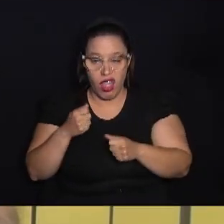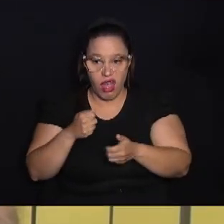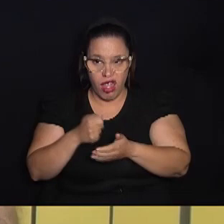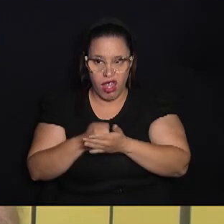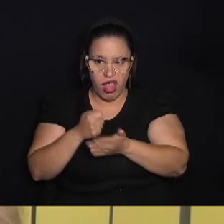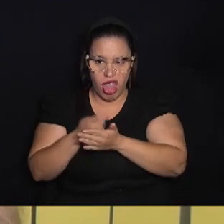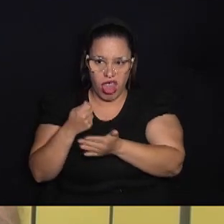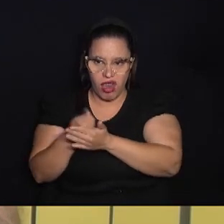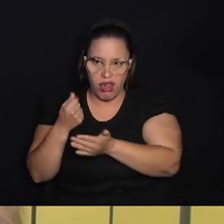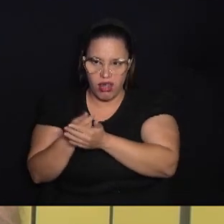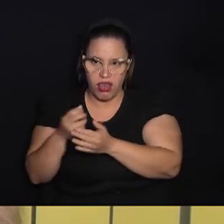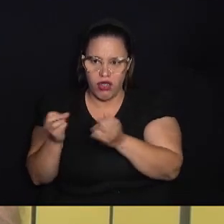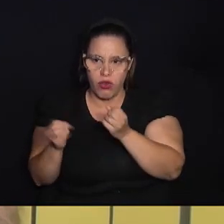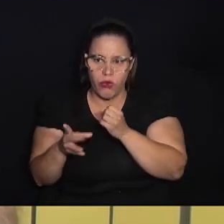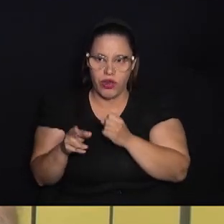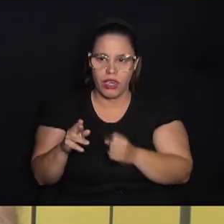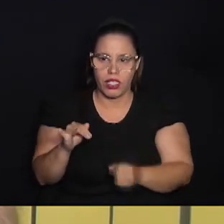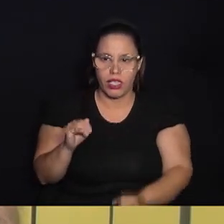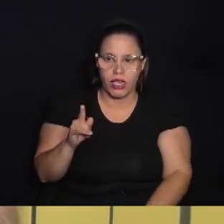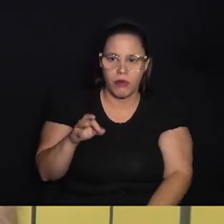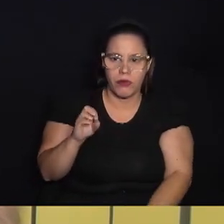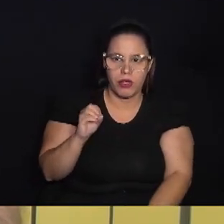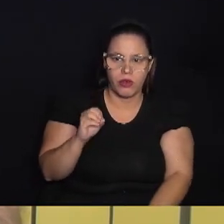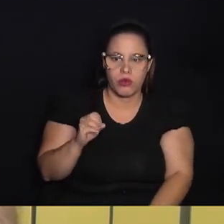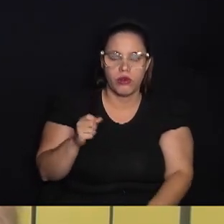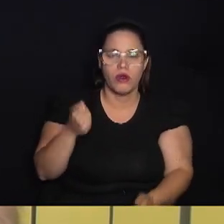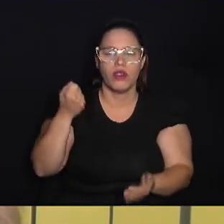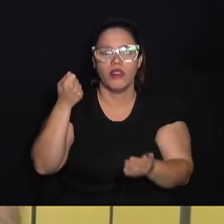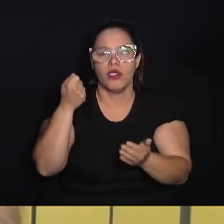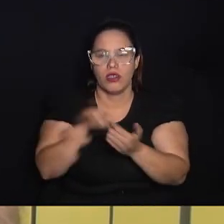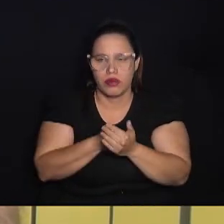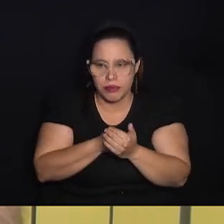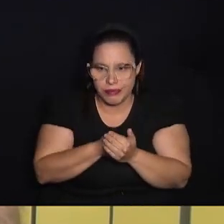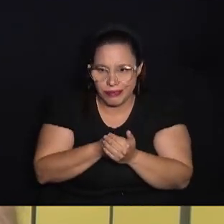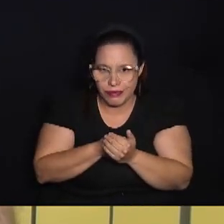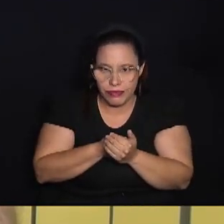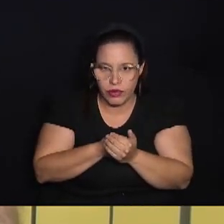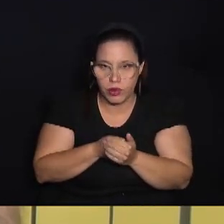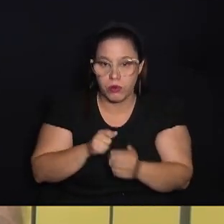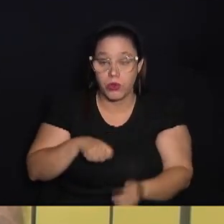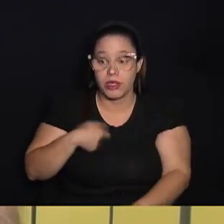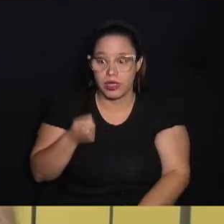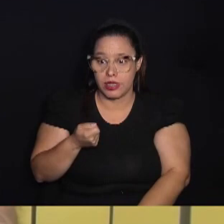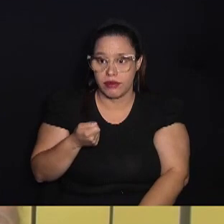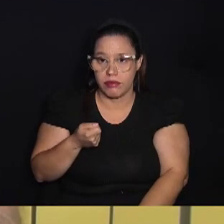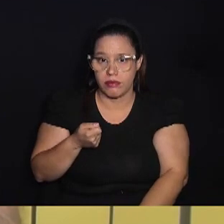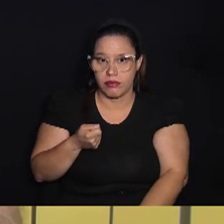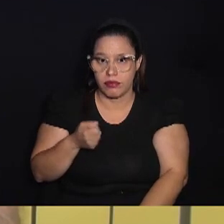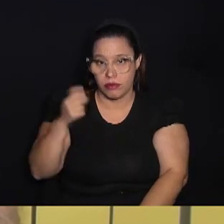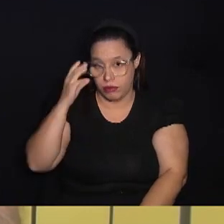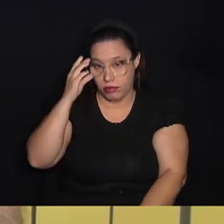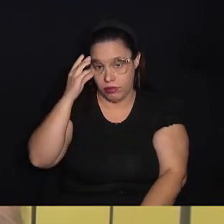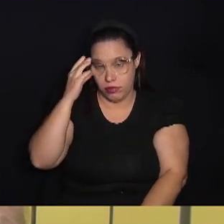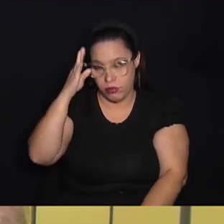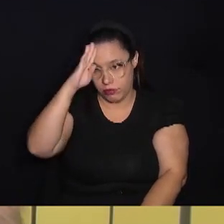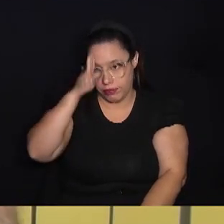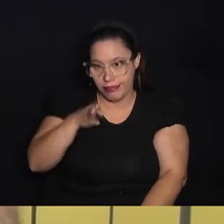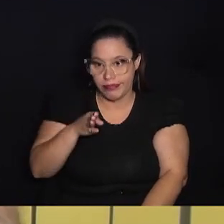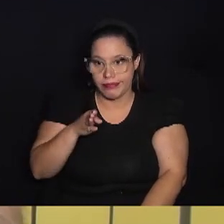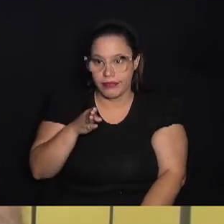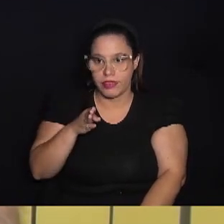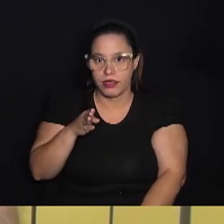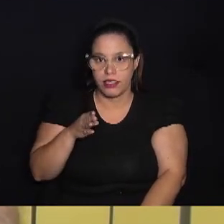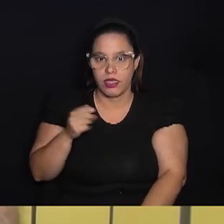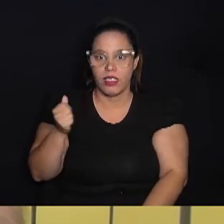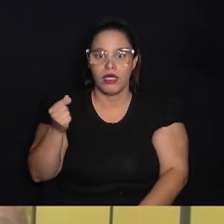financiamento Exatamente porque a gente quer convencer as pessoas a fazerem por si não precisa pagar porque a gente acha que se elas